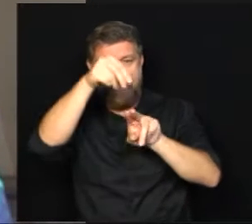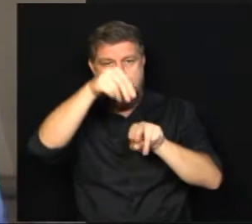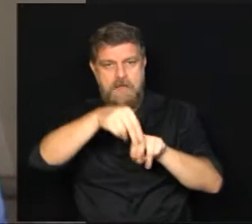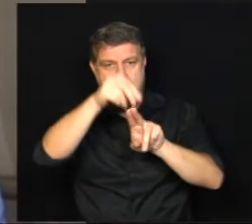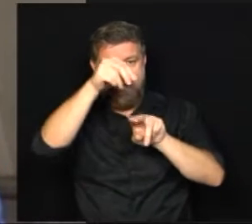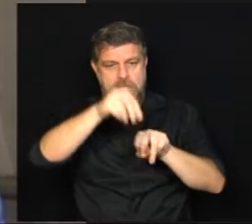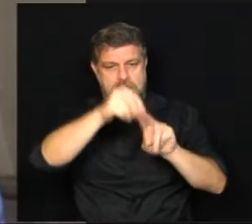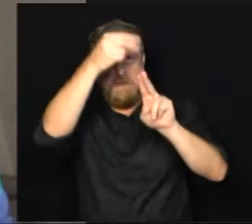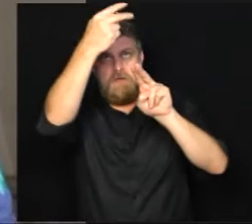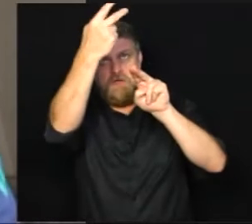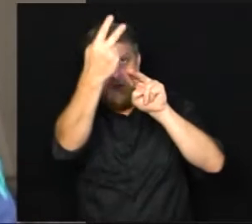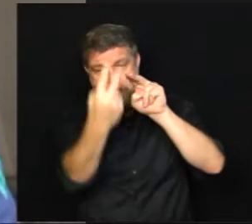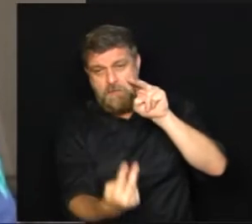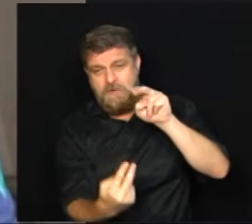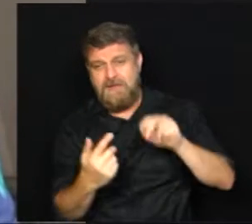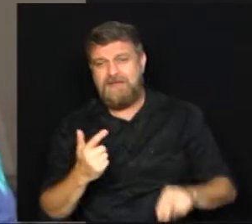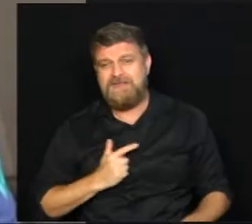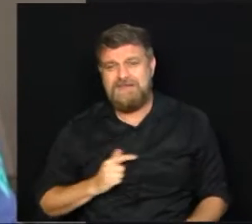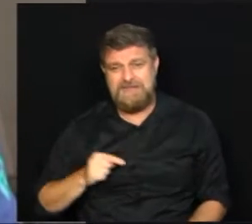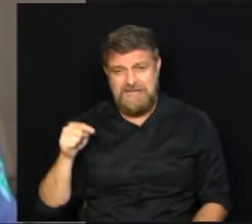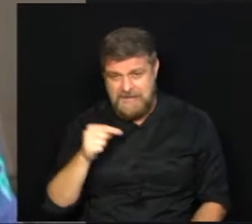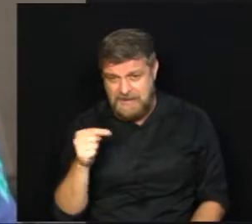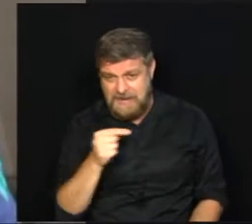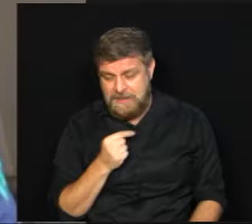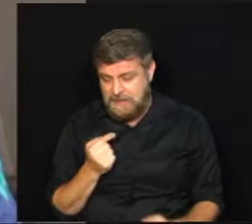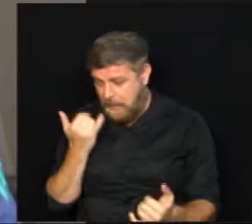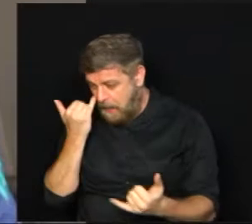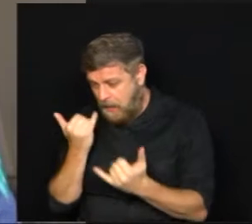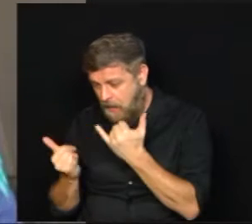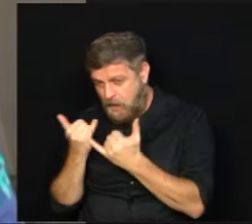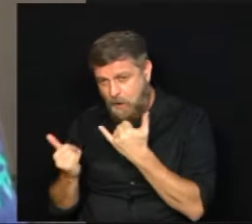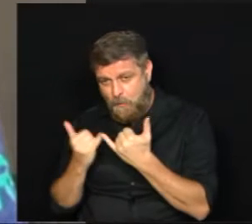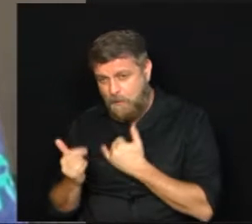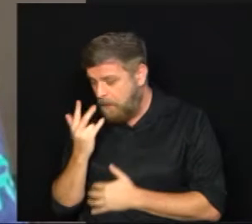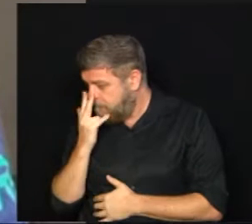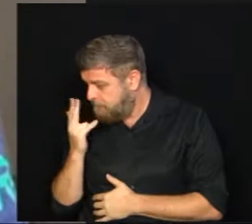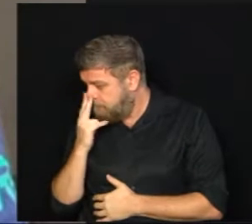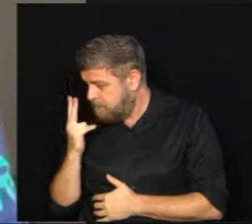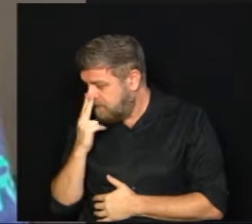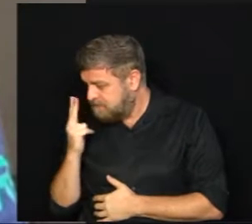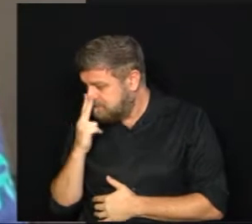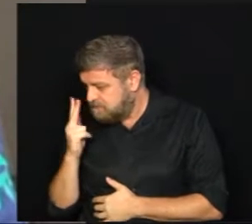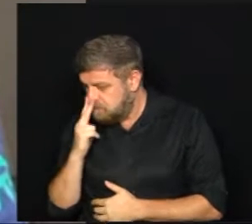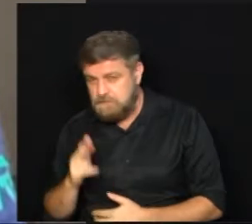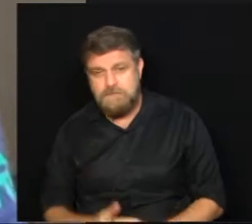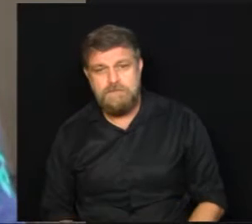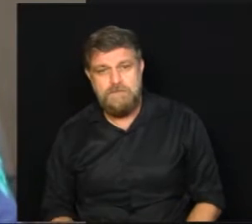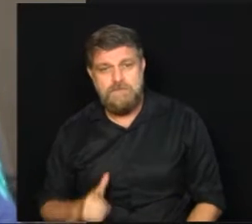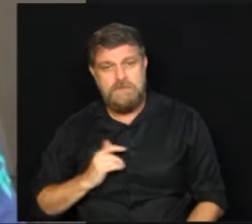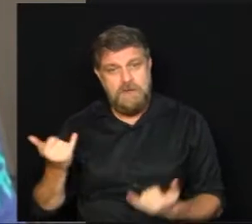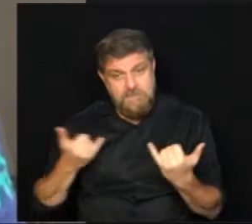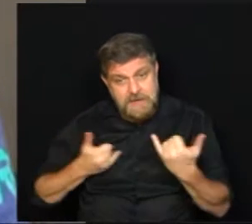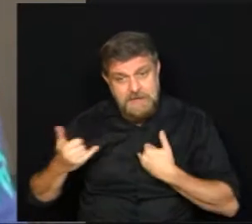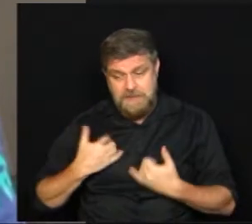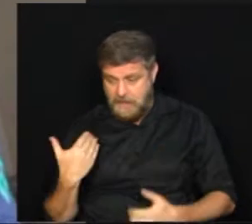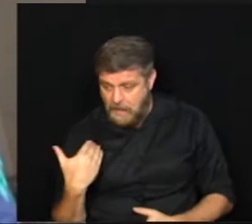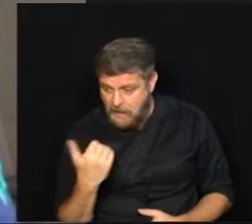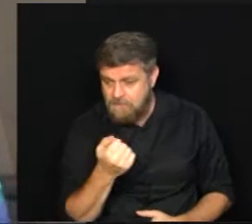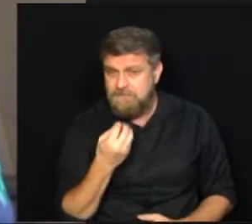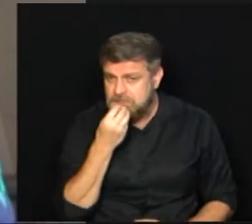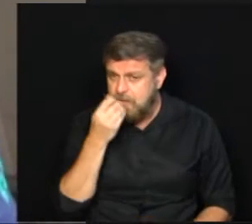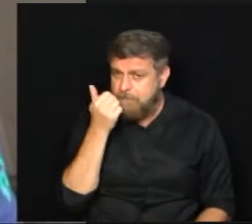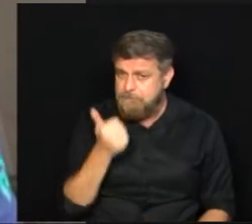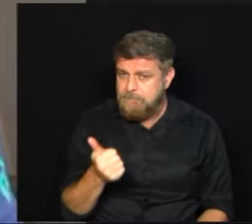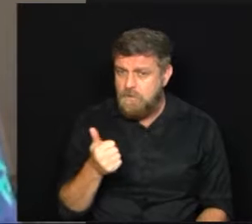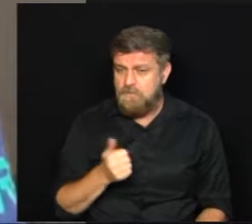tem algumas semelhanças acrobáticas, né? E me falaram, vem, você é boa